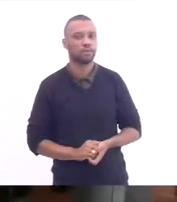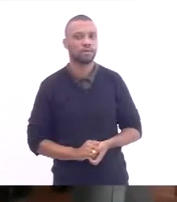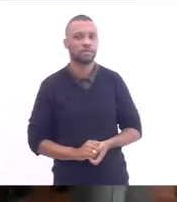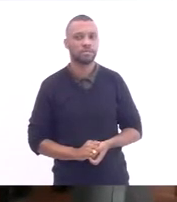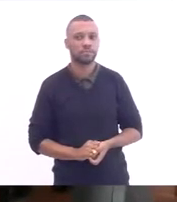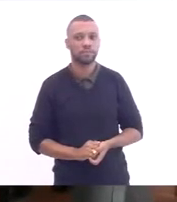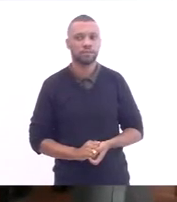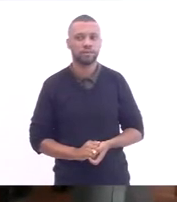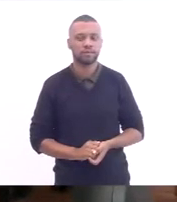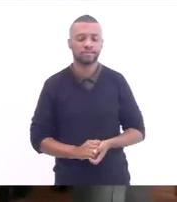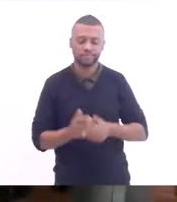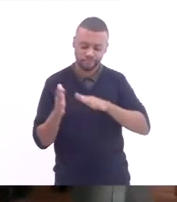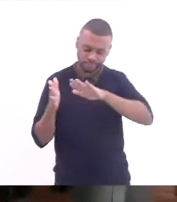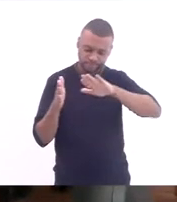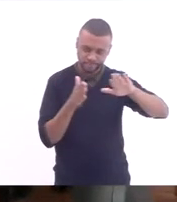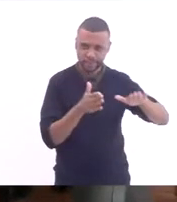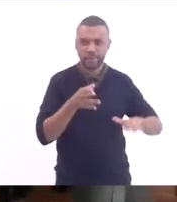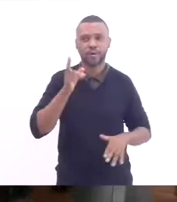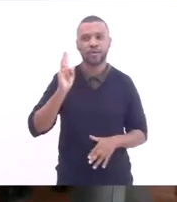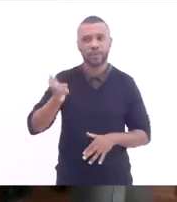Bom, continuando.